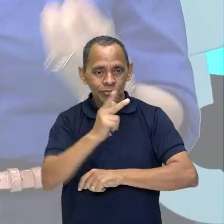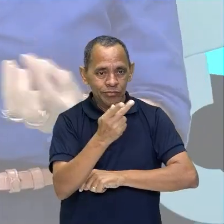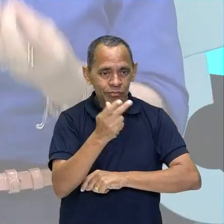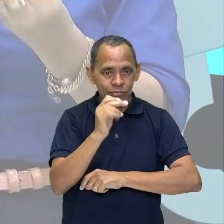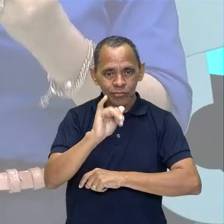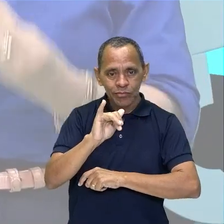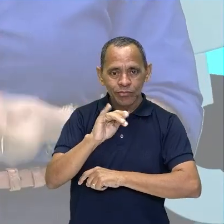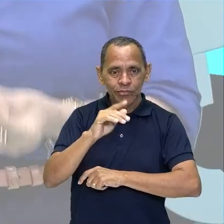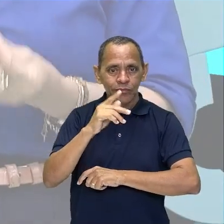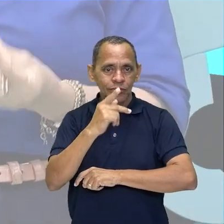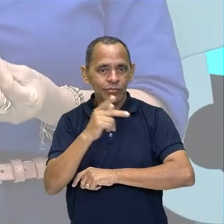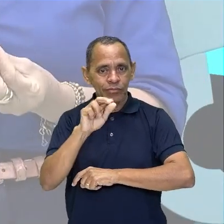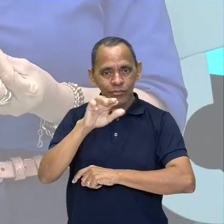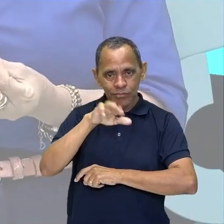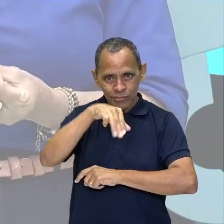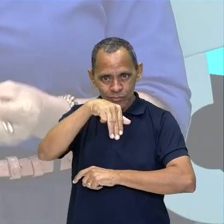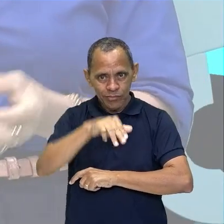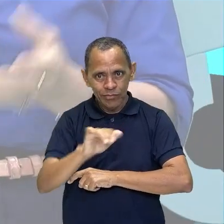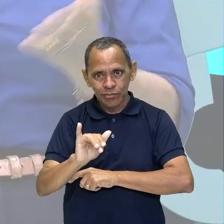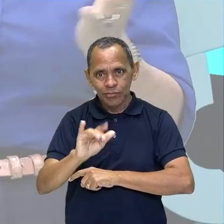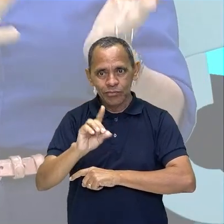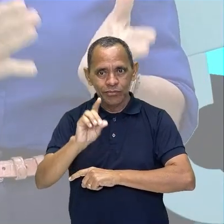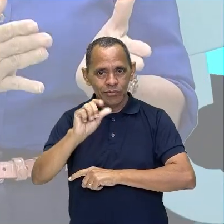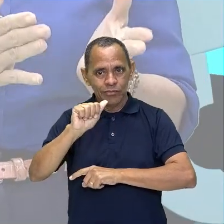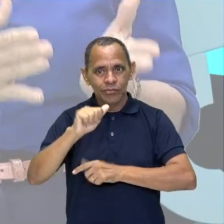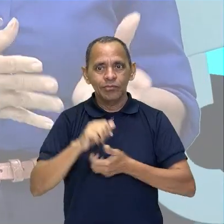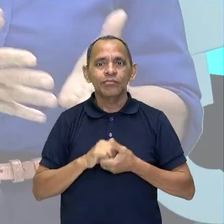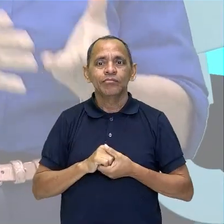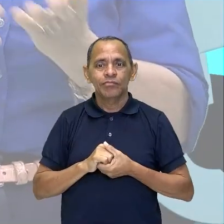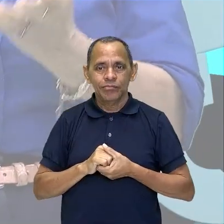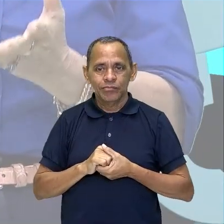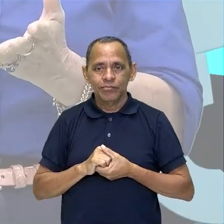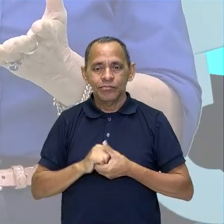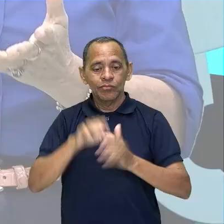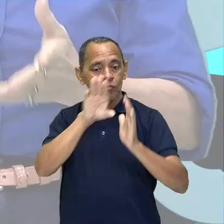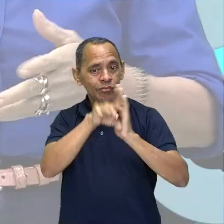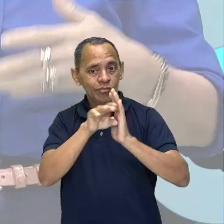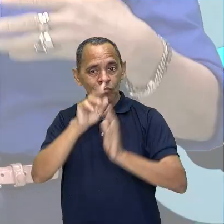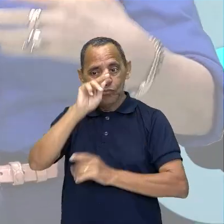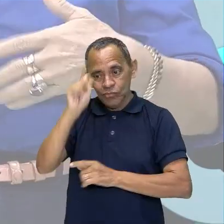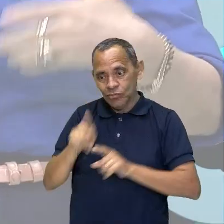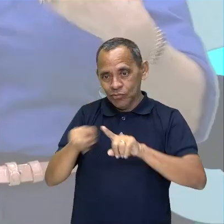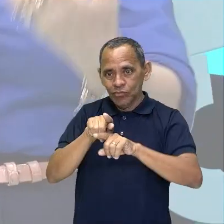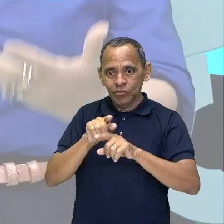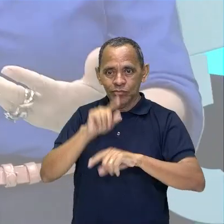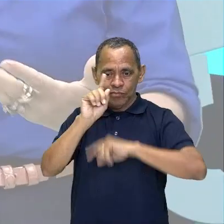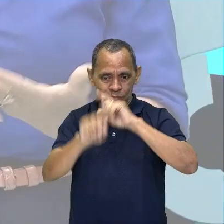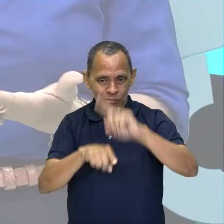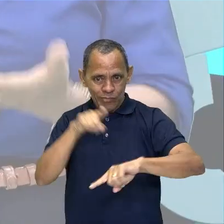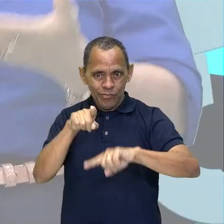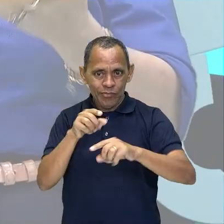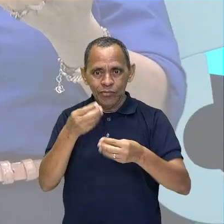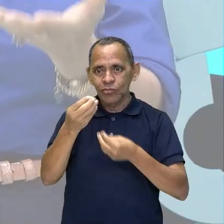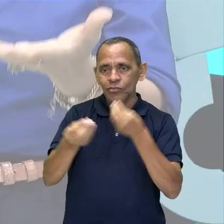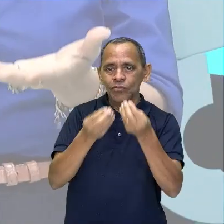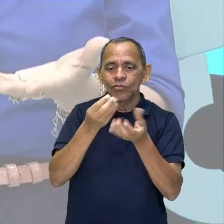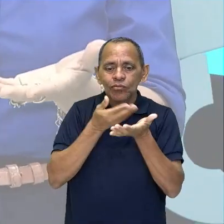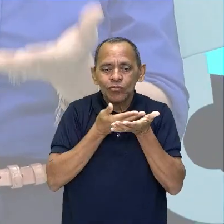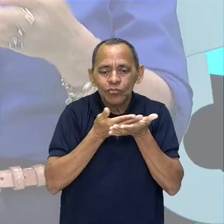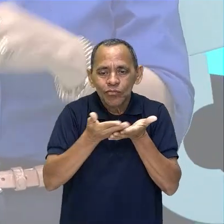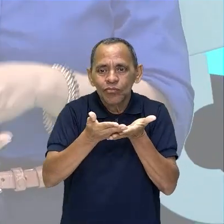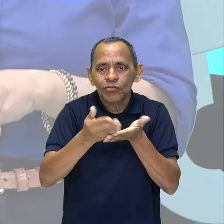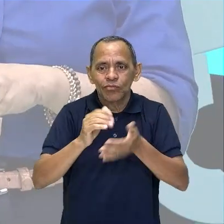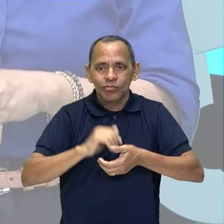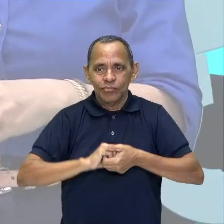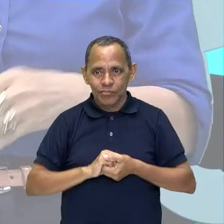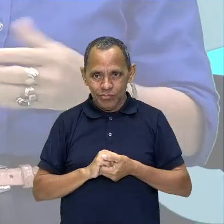o contexto histórico em que surge. Então, a evolução, né, se dá aí com o surgimento